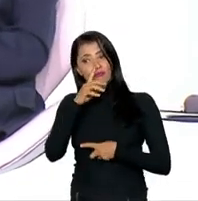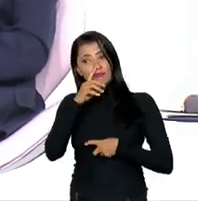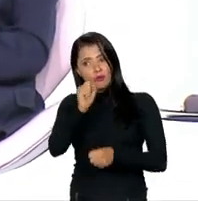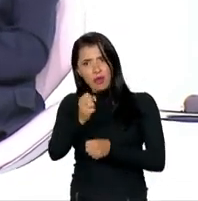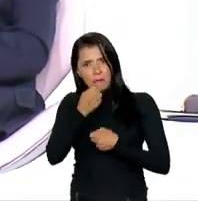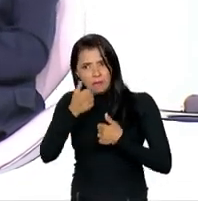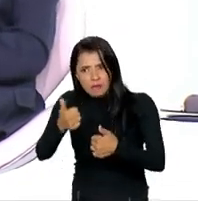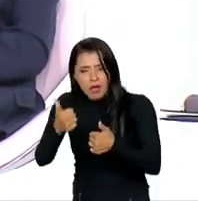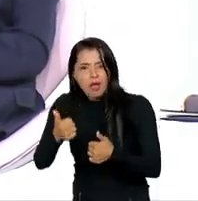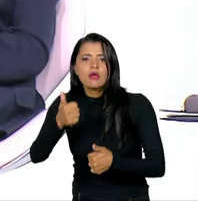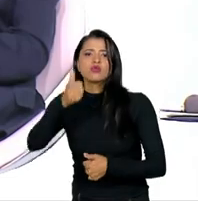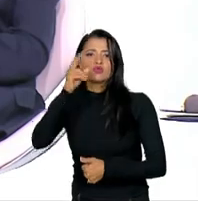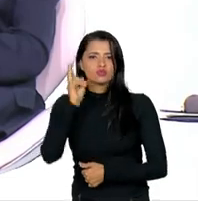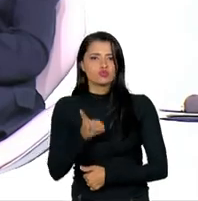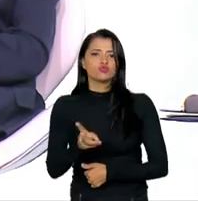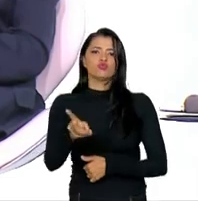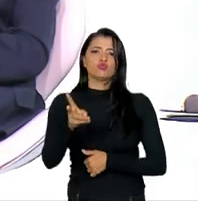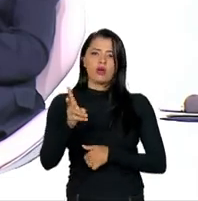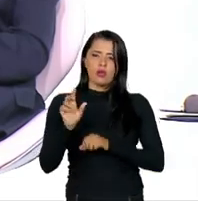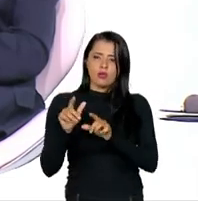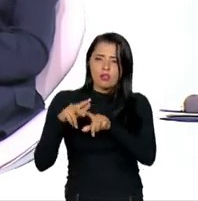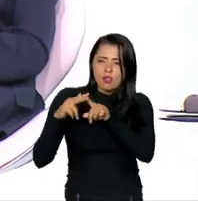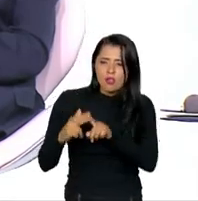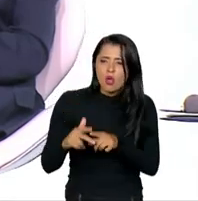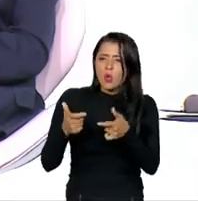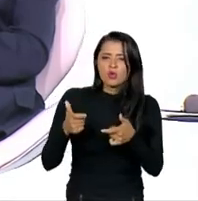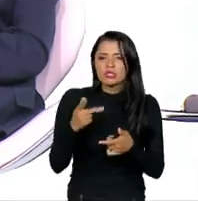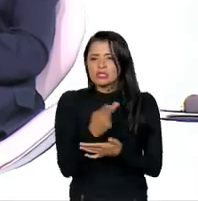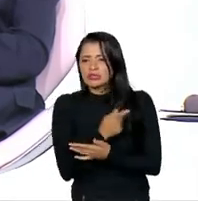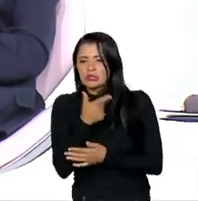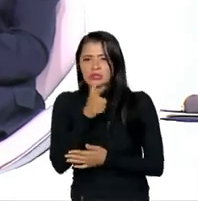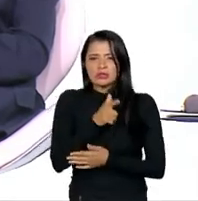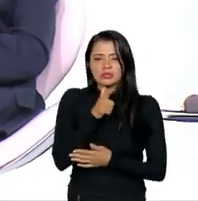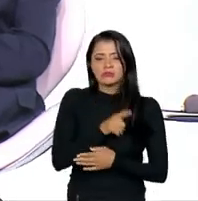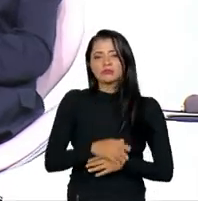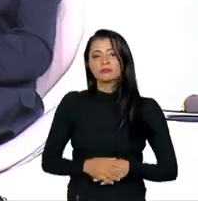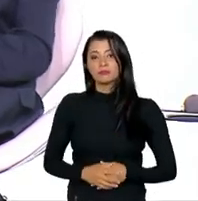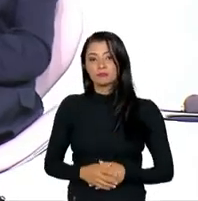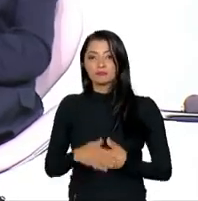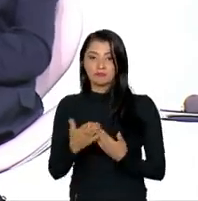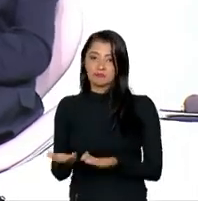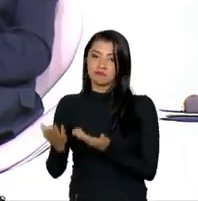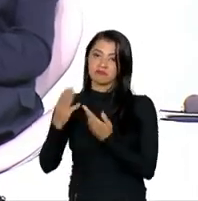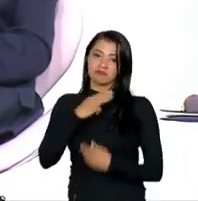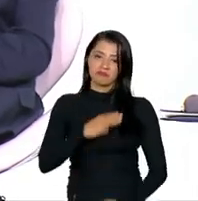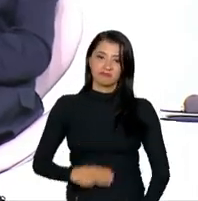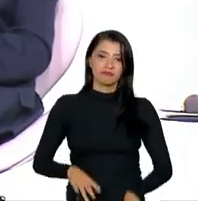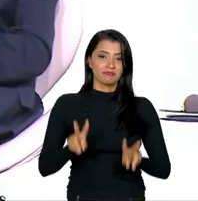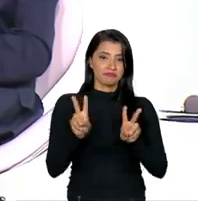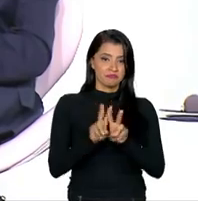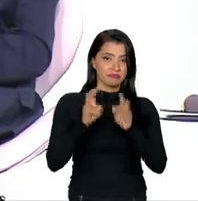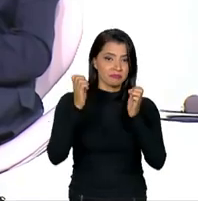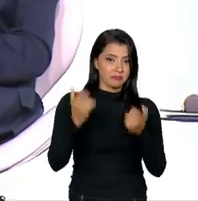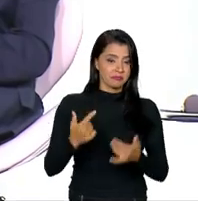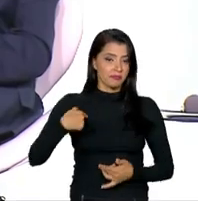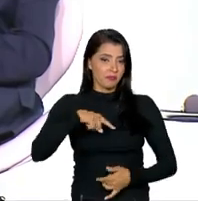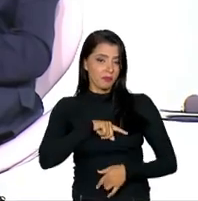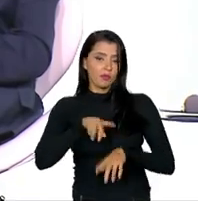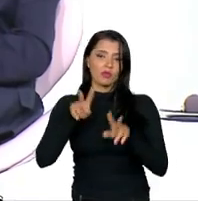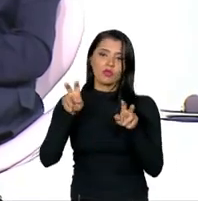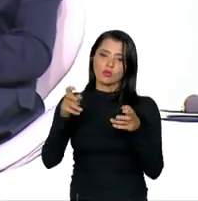que está dando certo e ajustar a rota onde não está dando certo. Então, o ministro Wellington falou para nós aqui